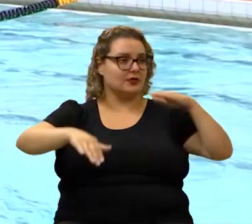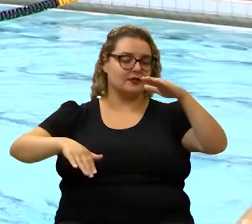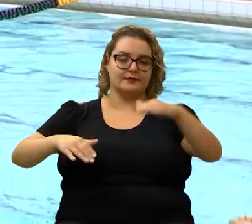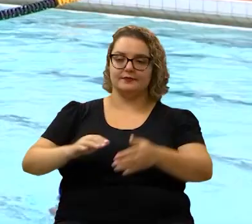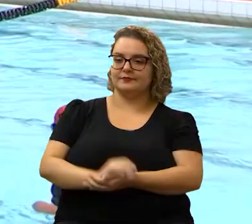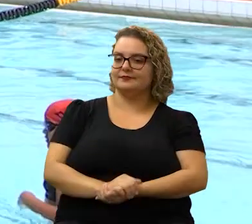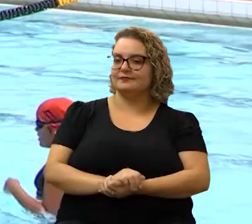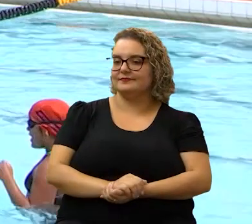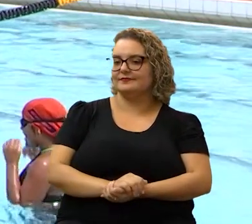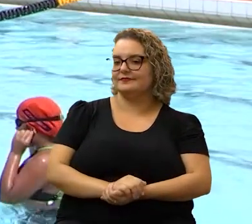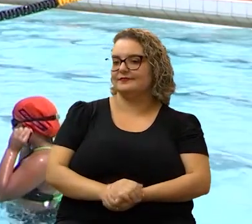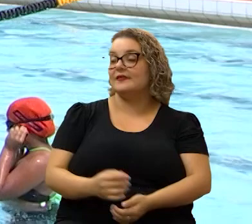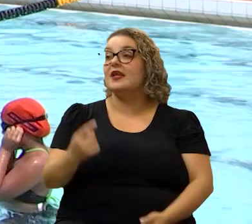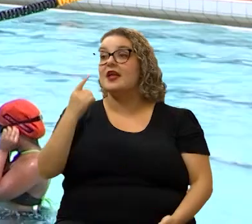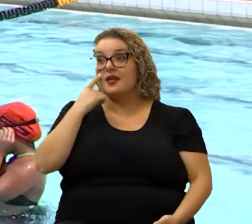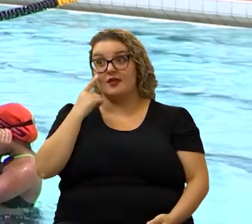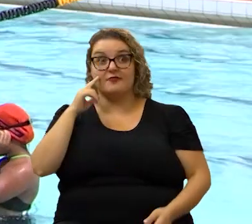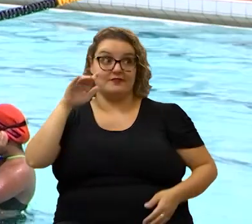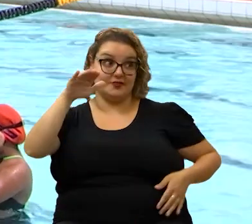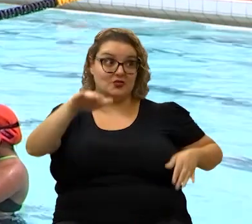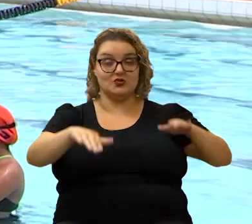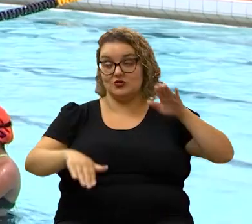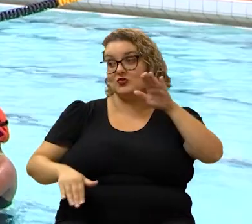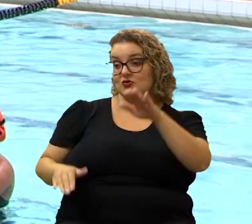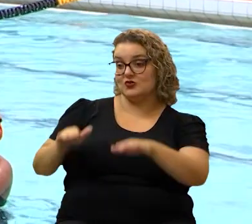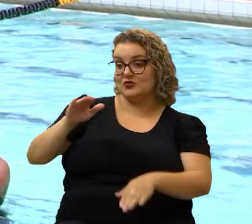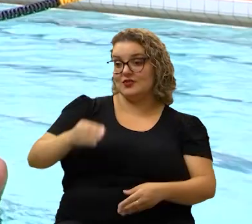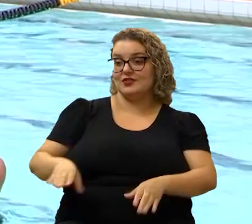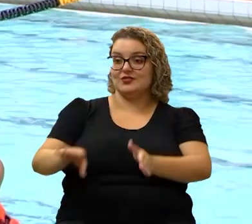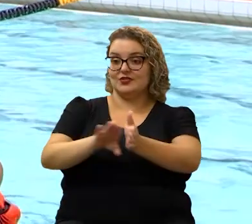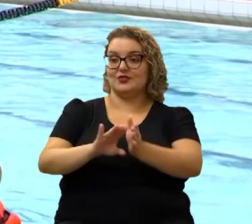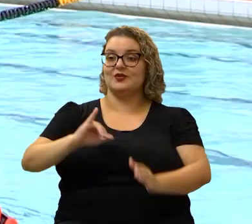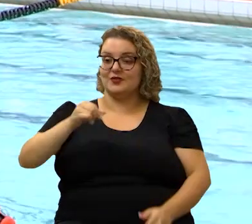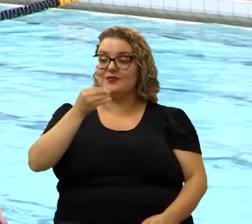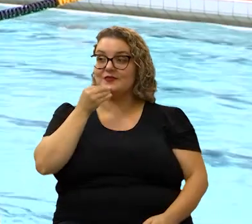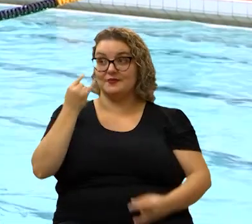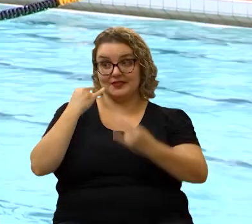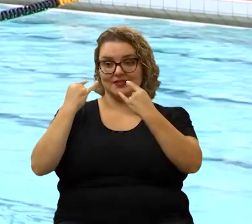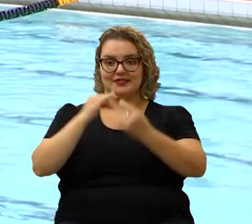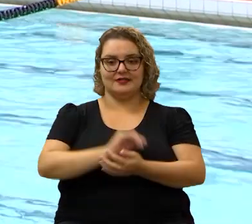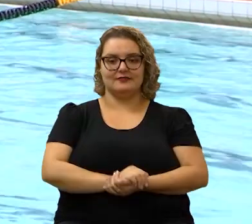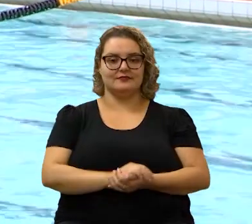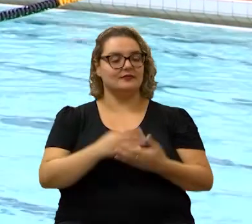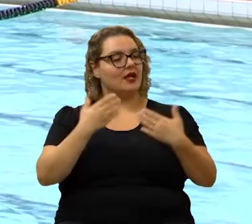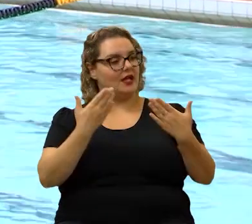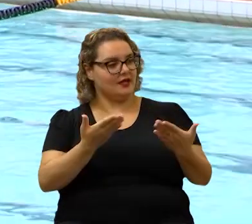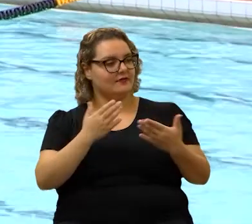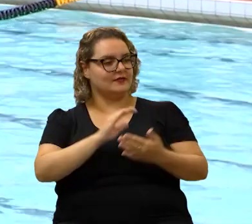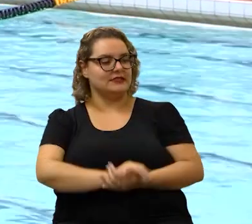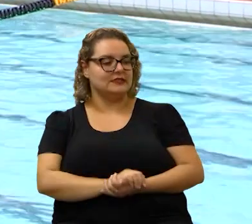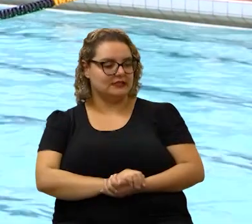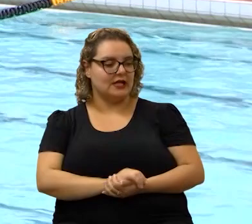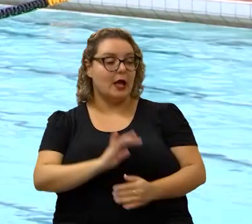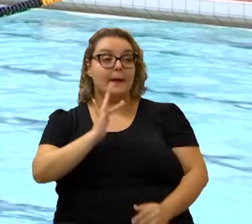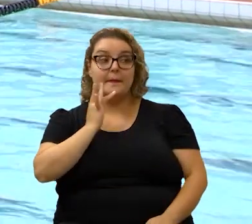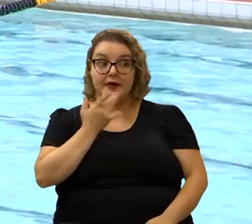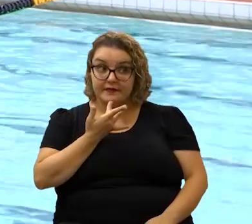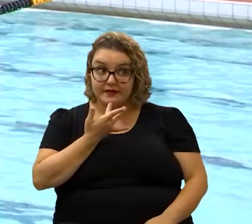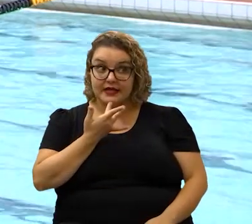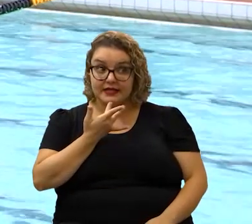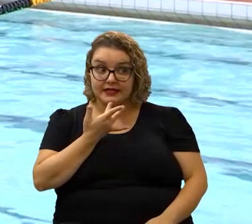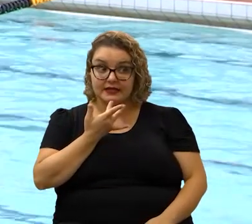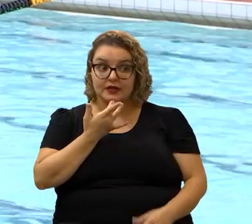Como você se interessou por natação? Eu vi alguns nadadores e também chegou essa oportunidade, eu interessei.